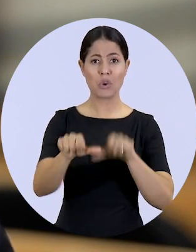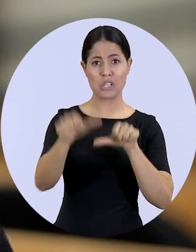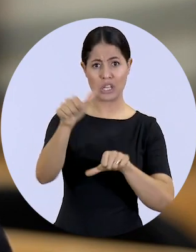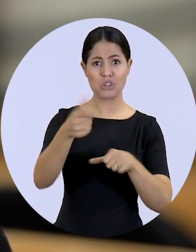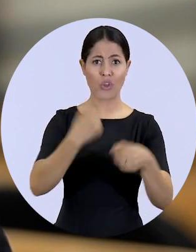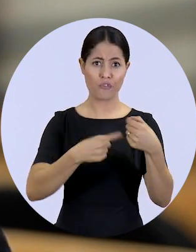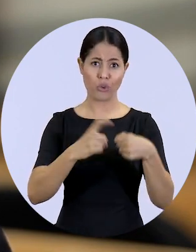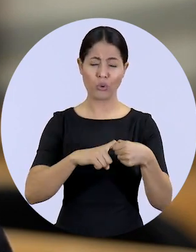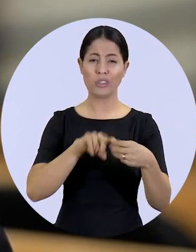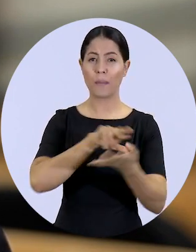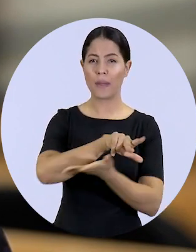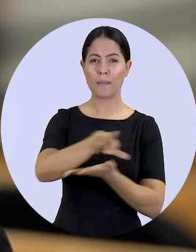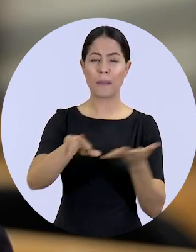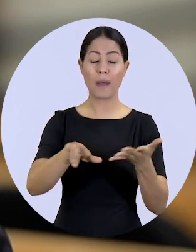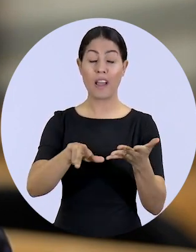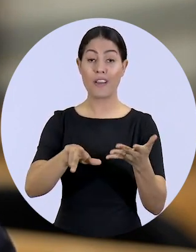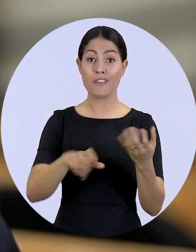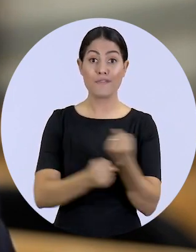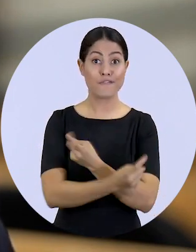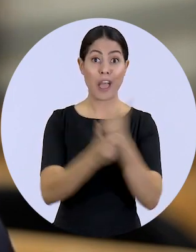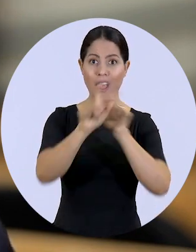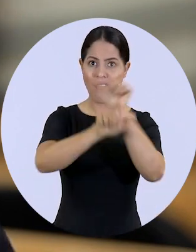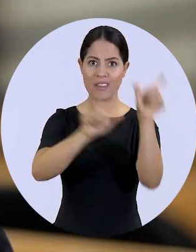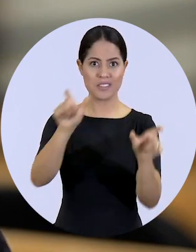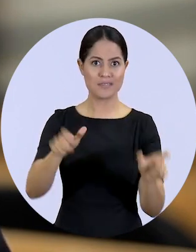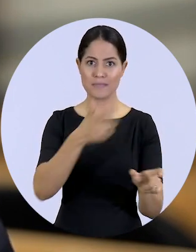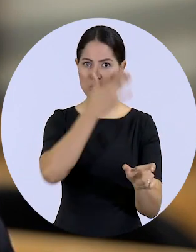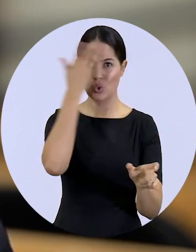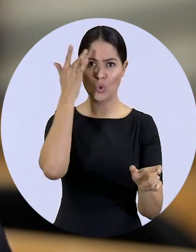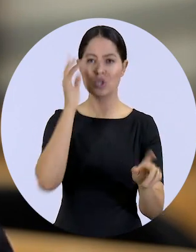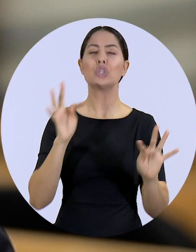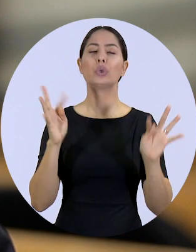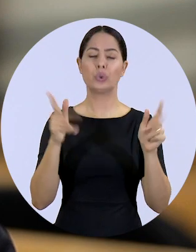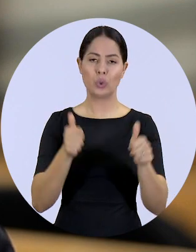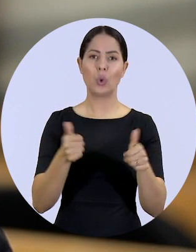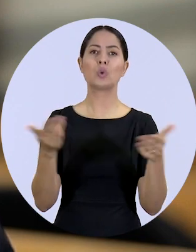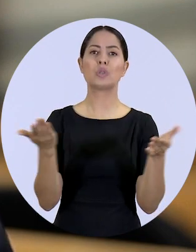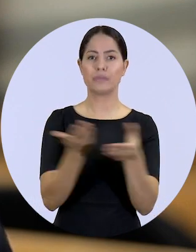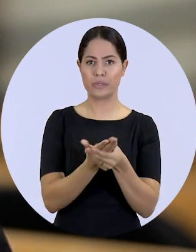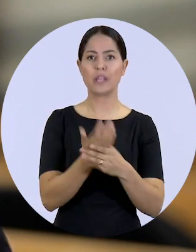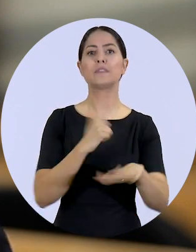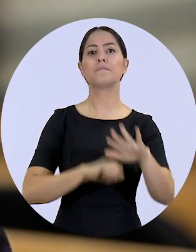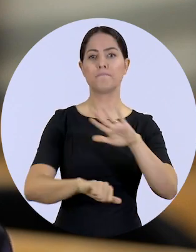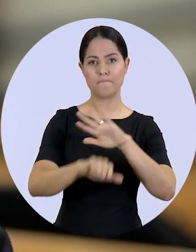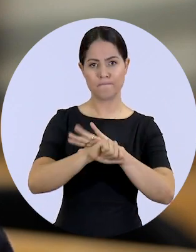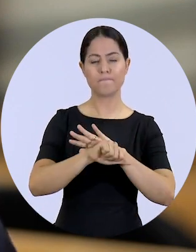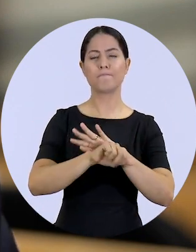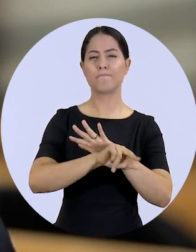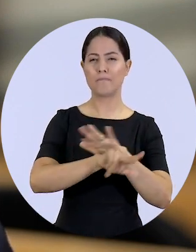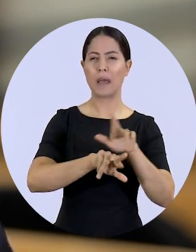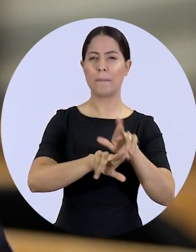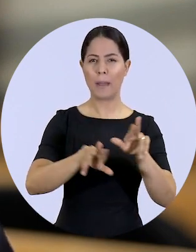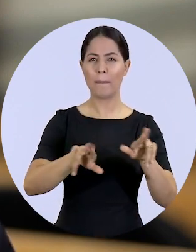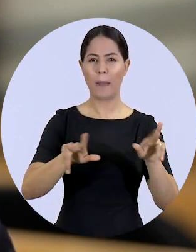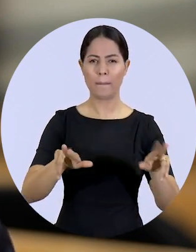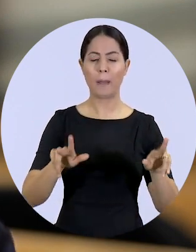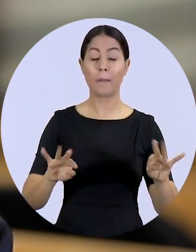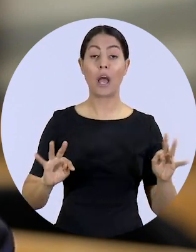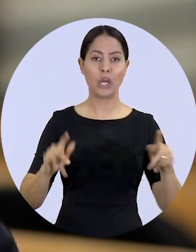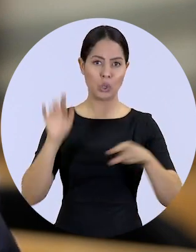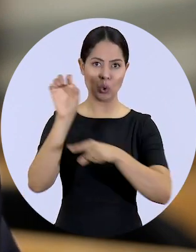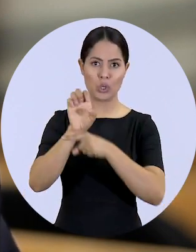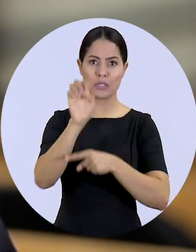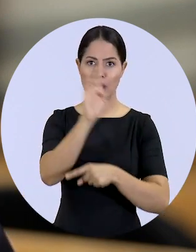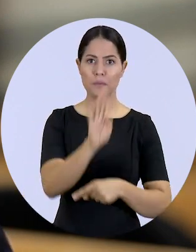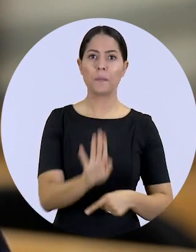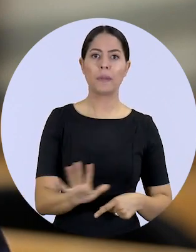Então, são questões que envolvem milhares de pessoas, milhares de réus, em todos os processos, todos os tipos de processos, e em